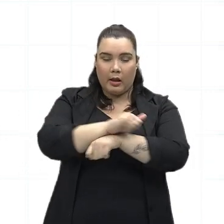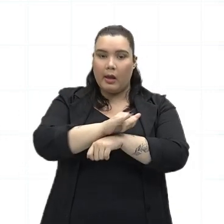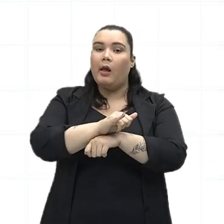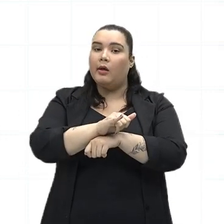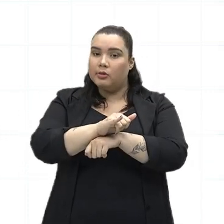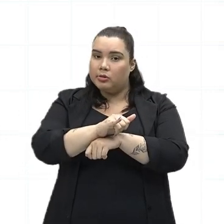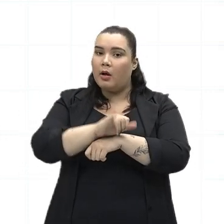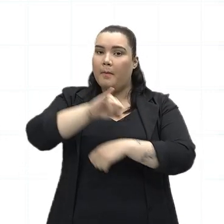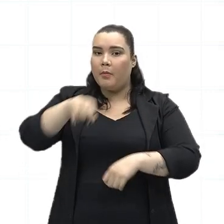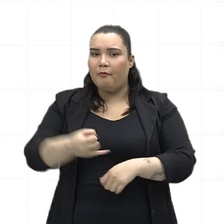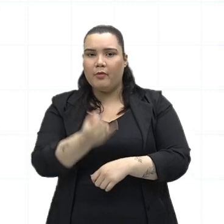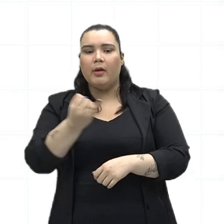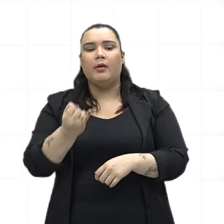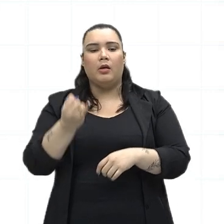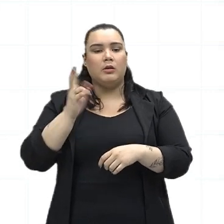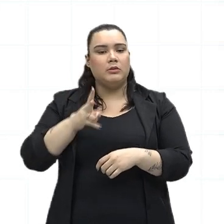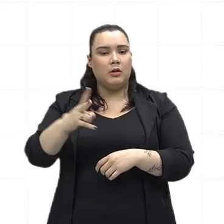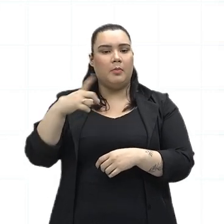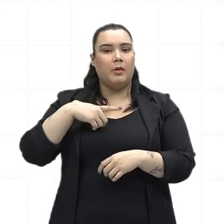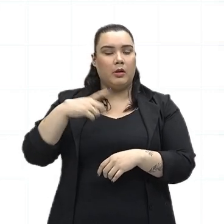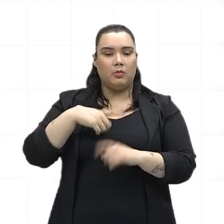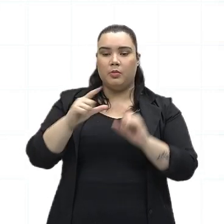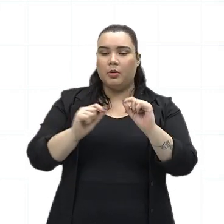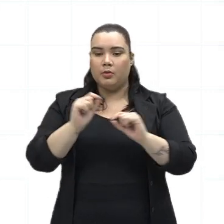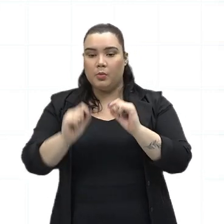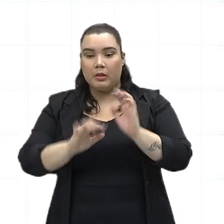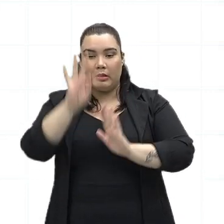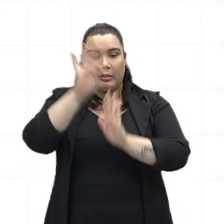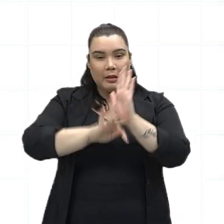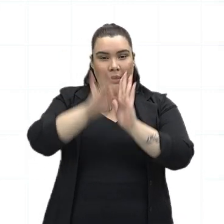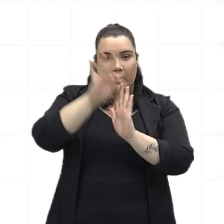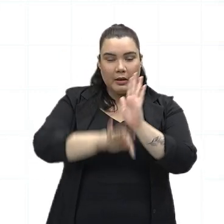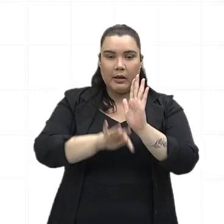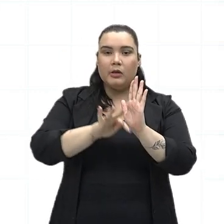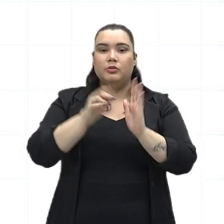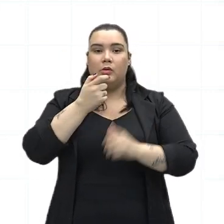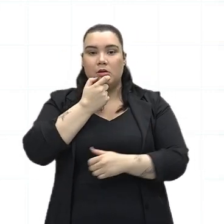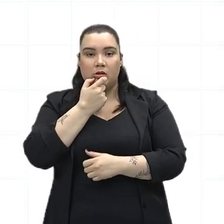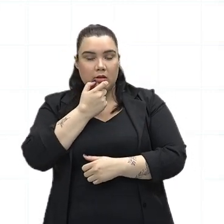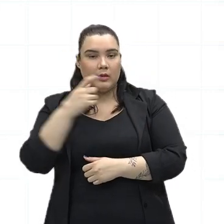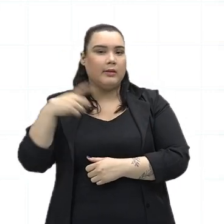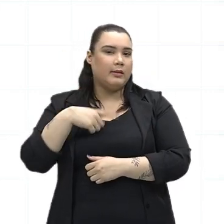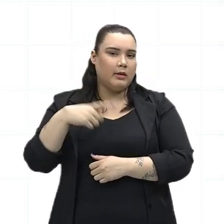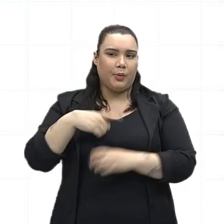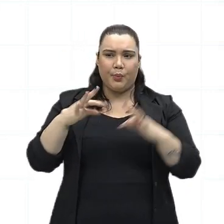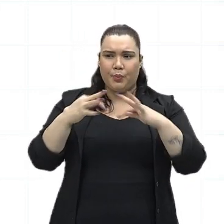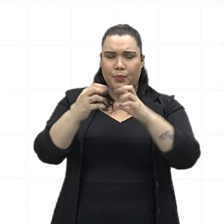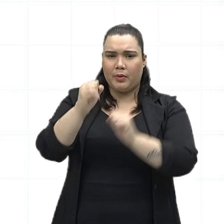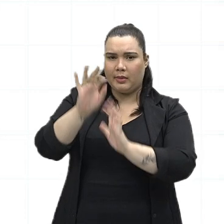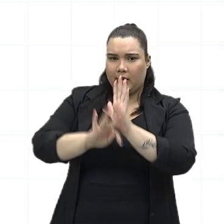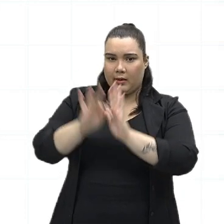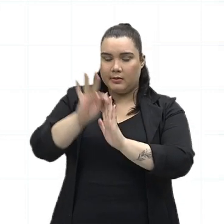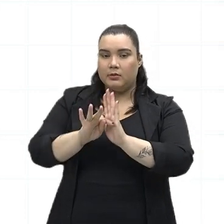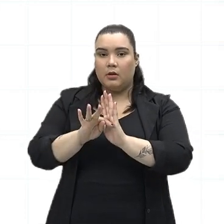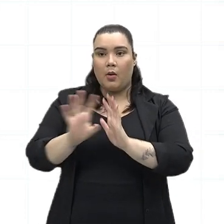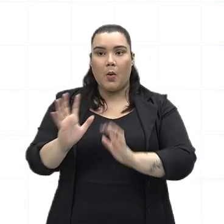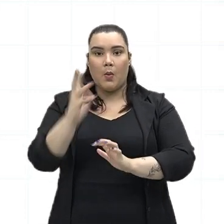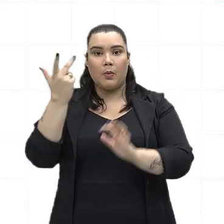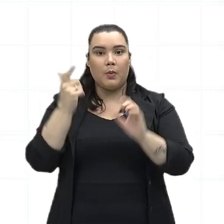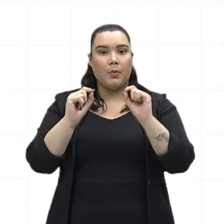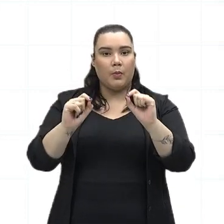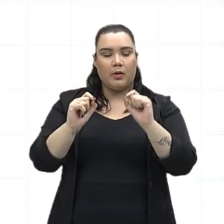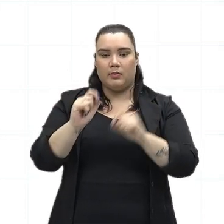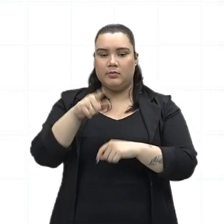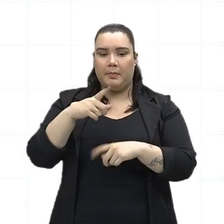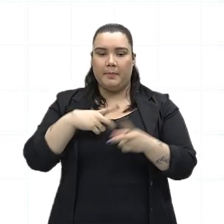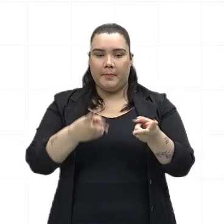sempre, tá? Com o quê, gente? Com textos em inglês, tudo é texto, e daí o que vai acontecer quando você se deparar